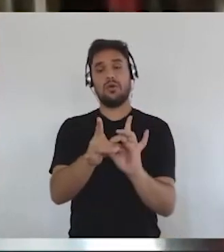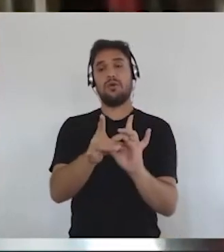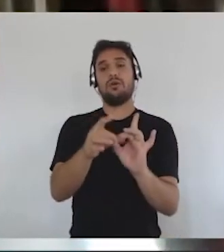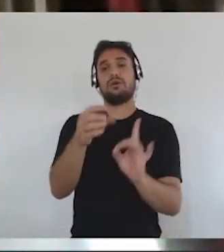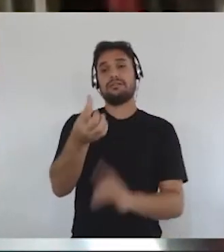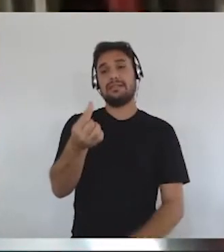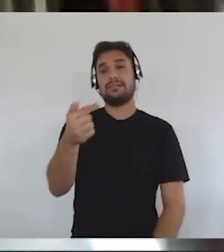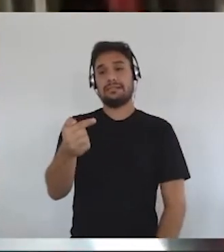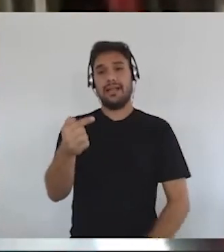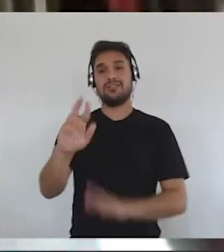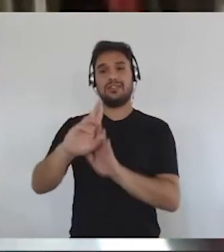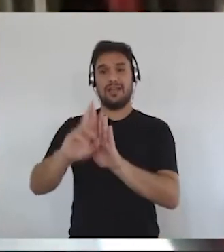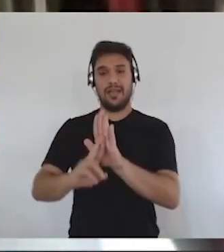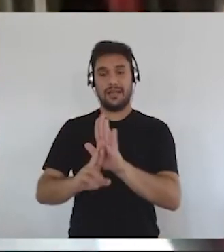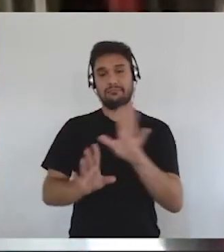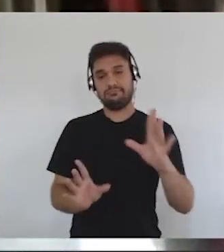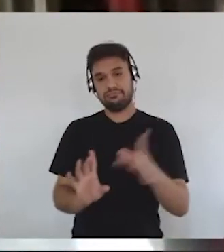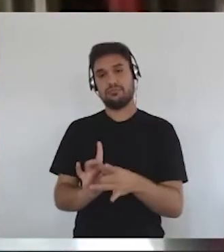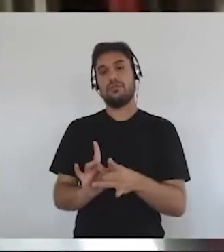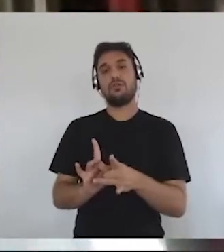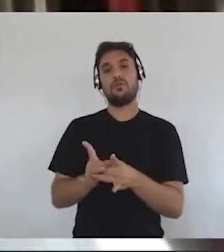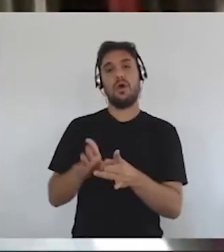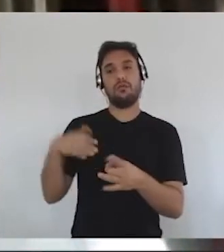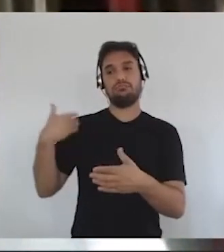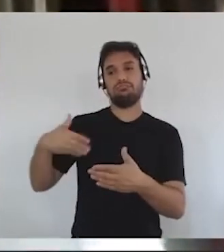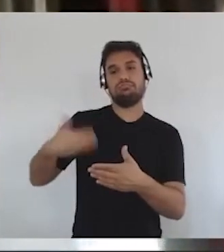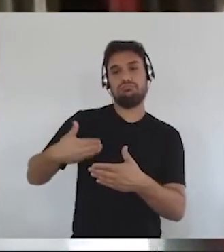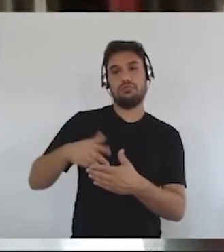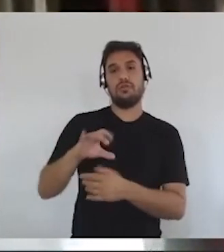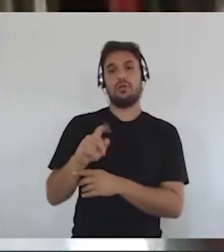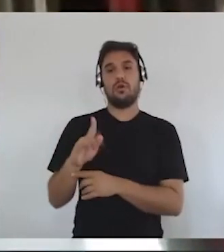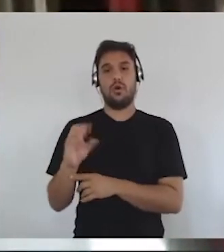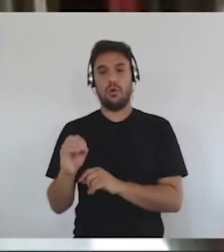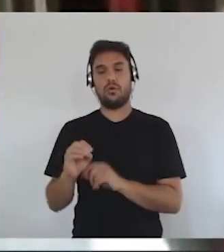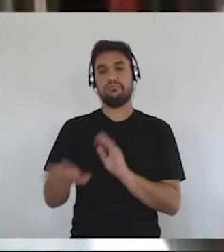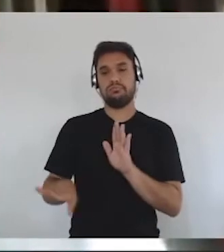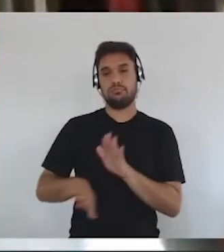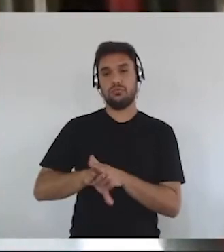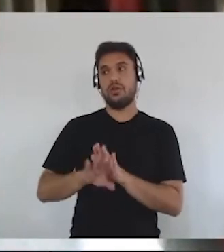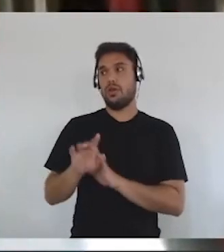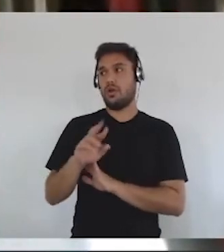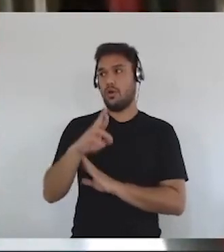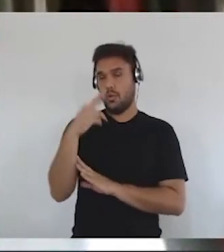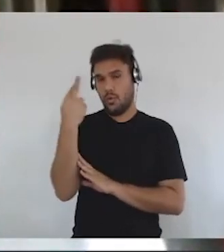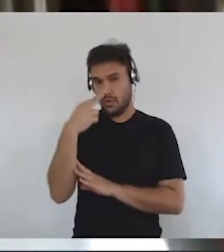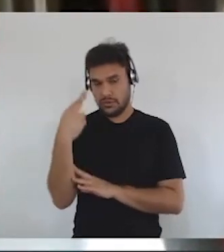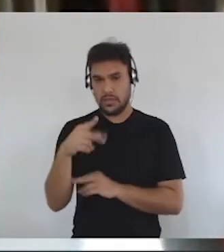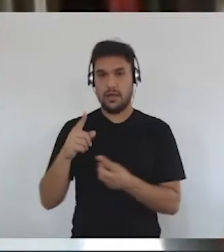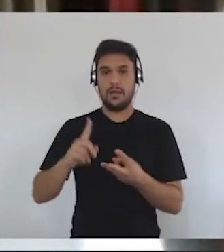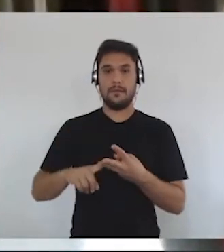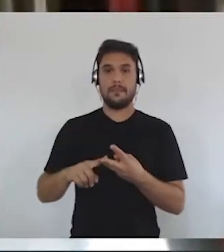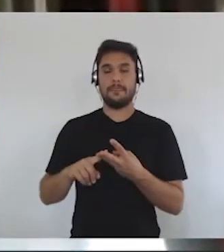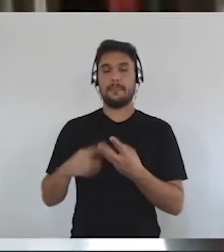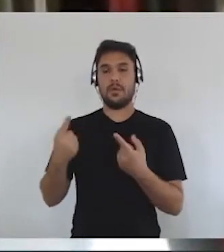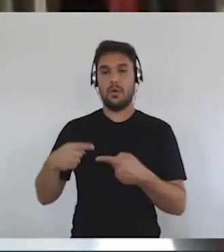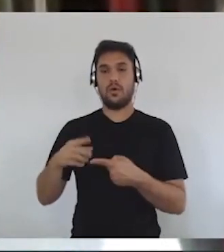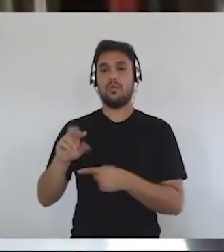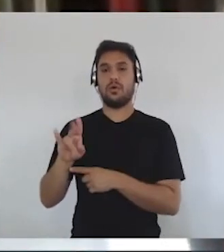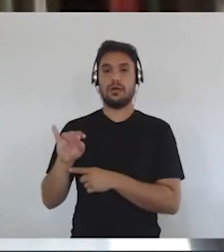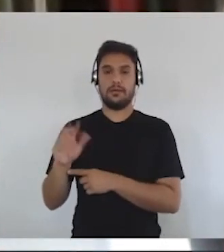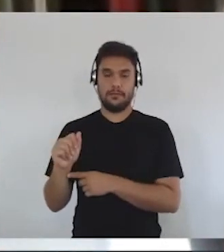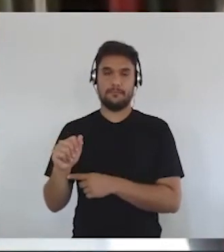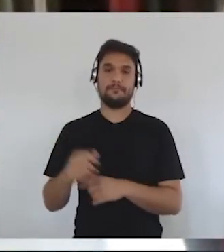e 7º do regulamento e combinado com a jurisprudência Congo e com a jurisprudência Federação Russa versus